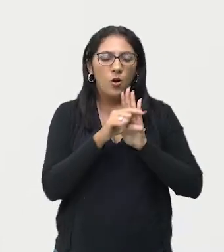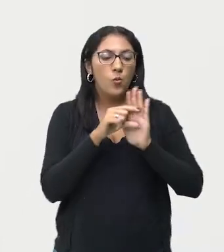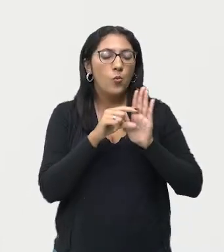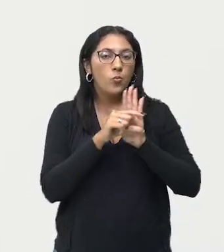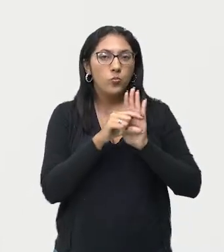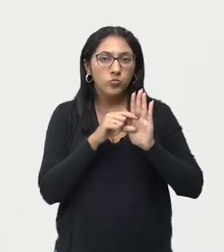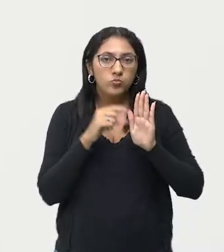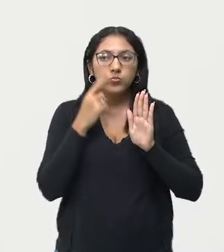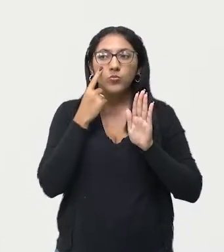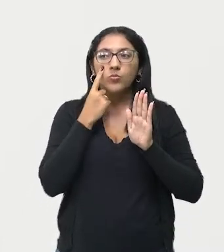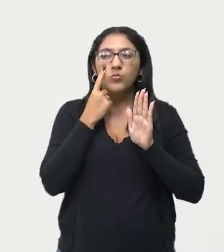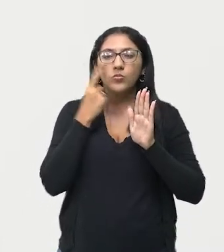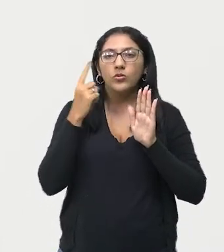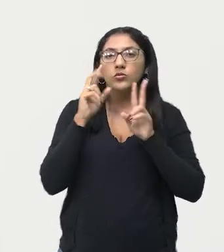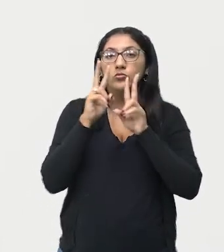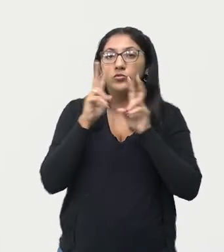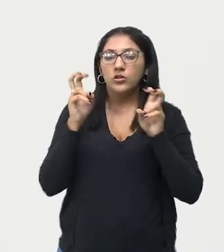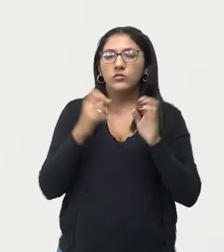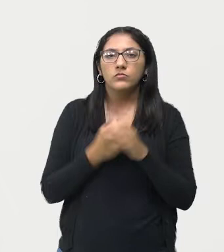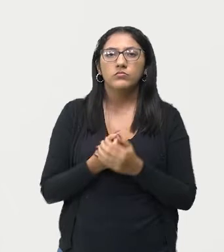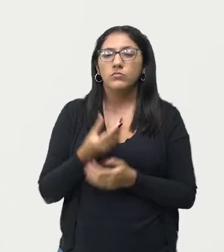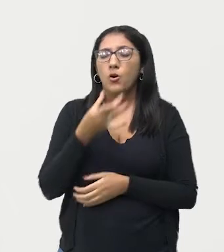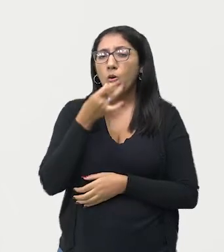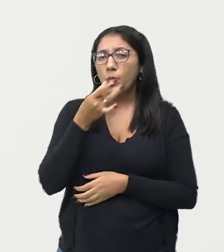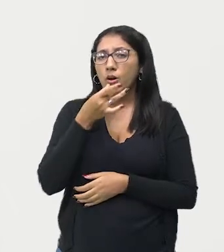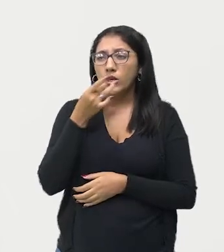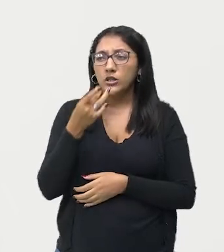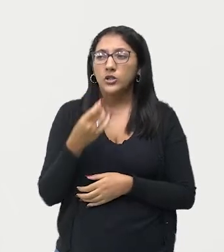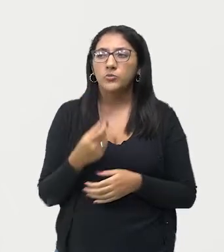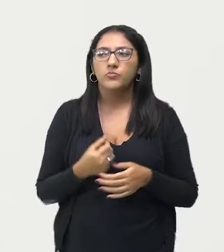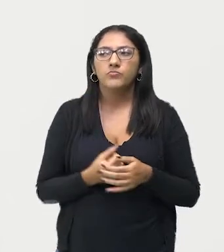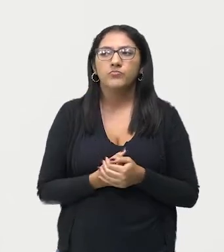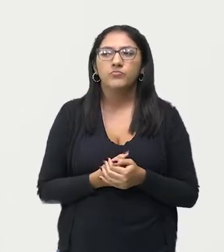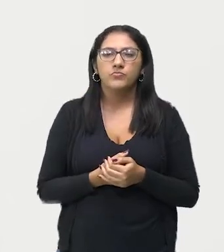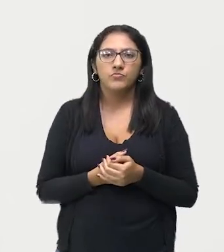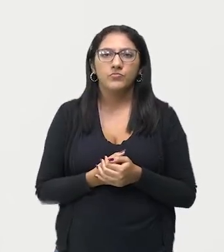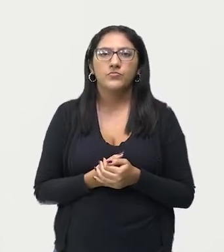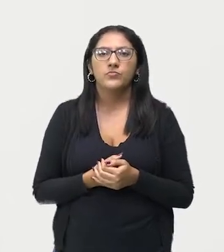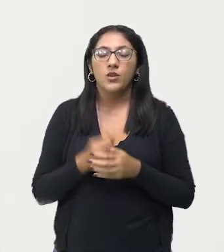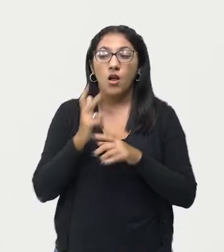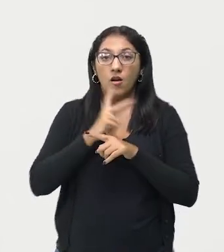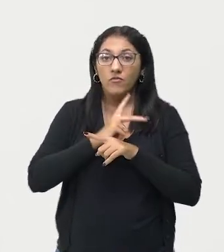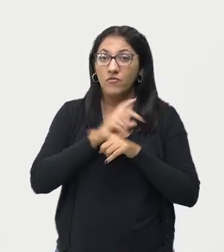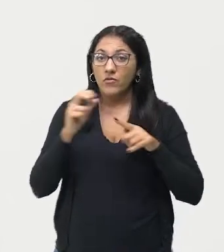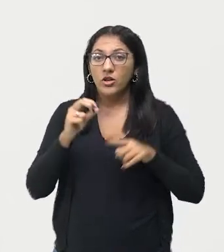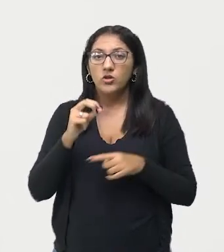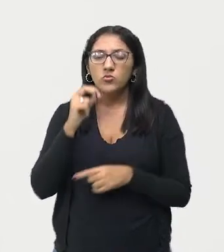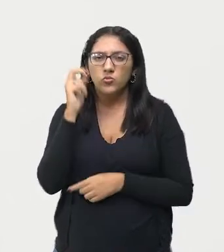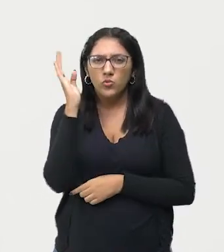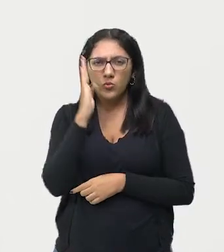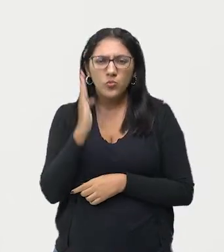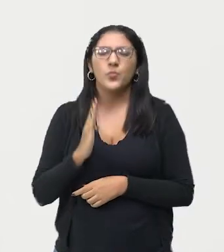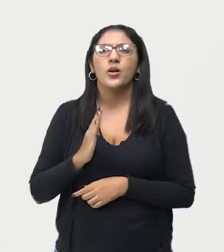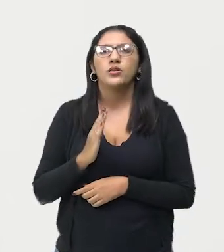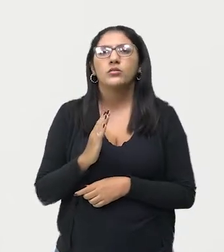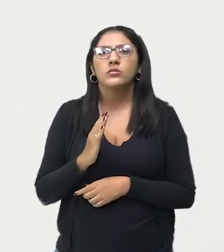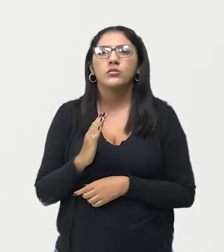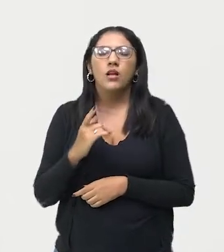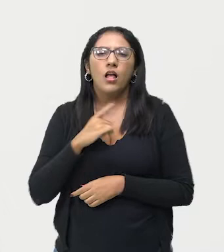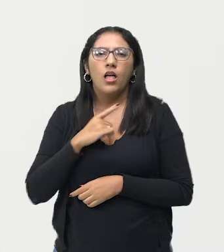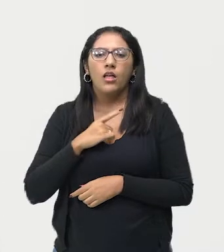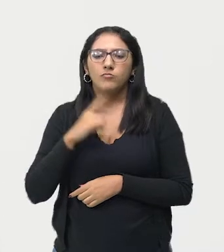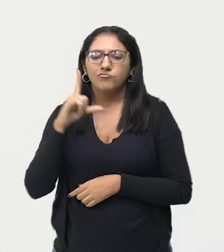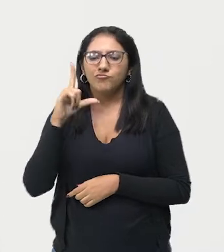temos o seguinte título: Opinião. Vitórias recentes do Brasil diminuem a